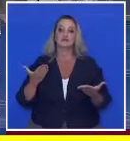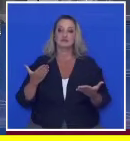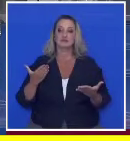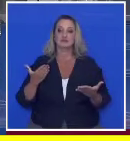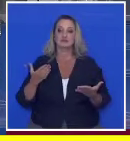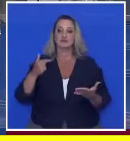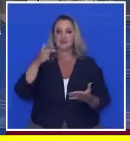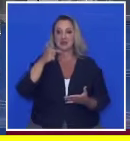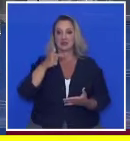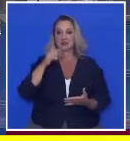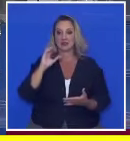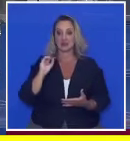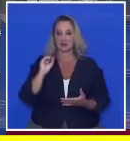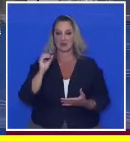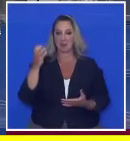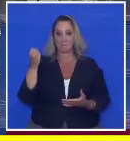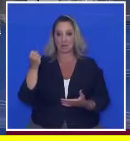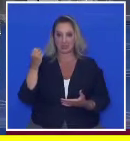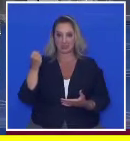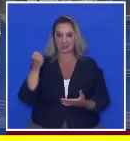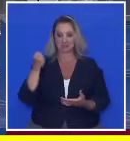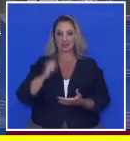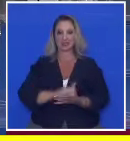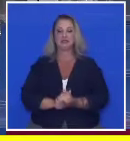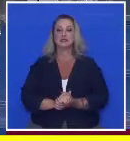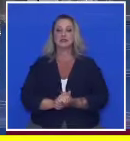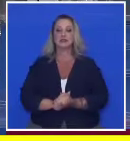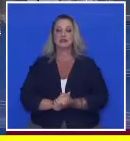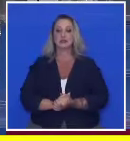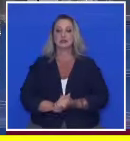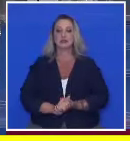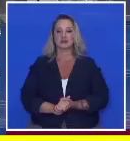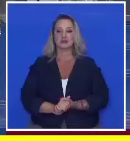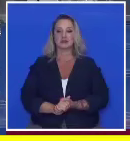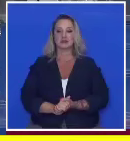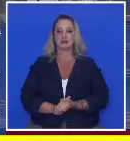é número 70, bola branca número 70.